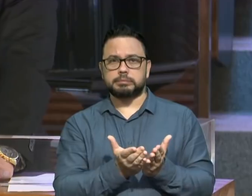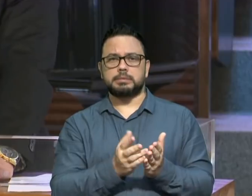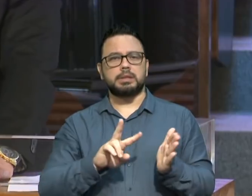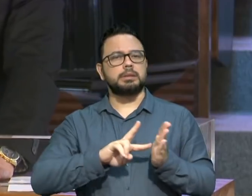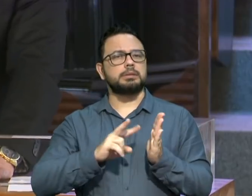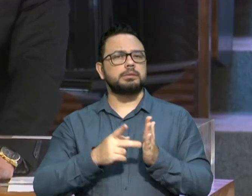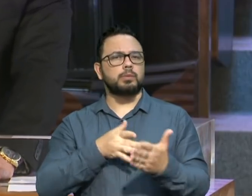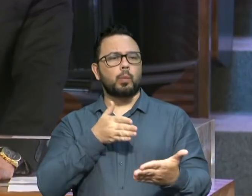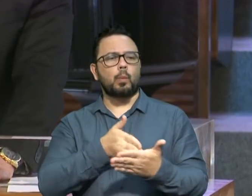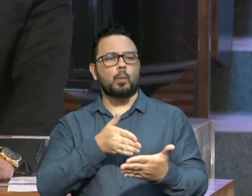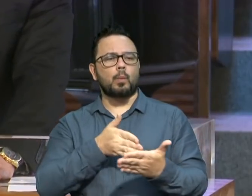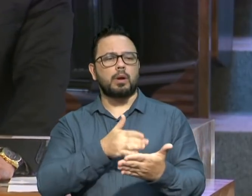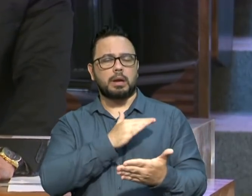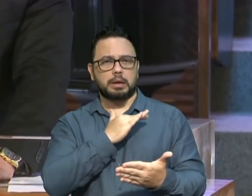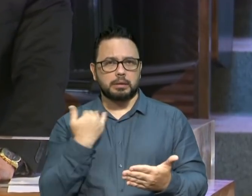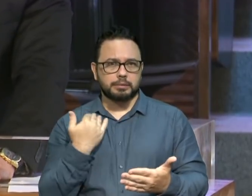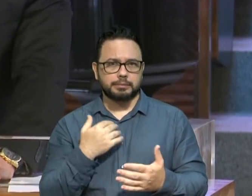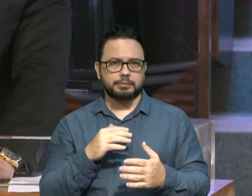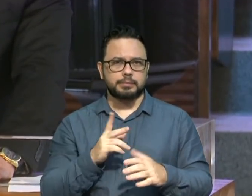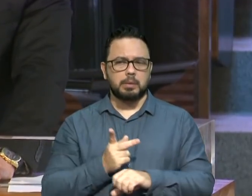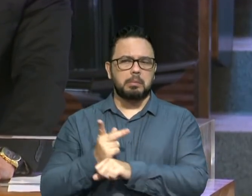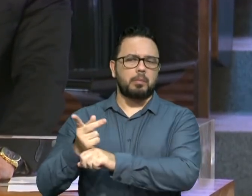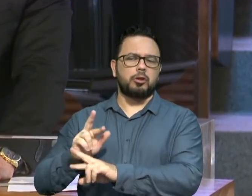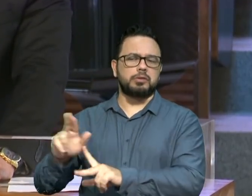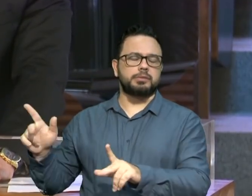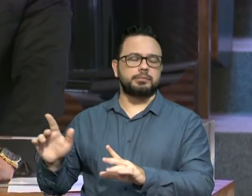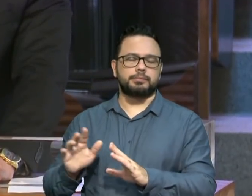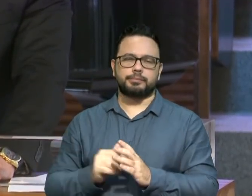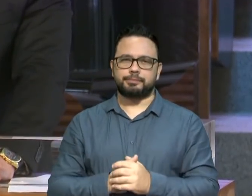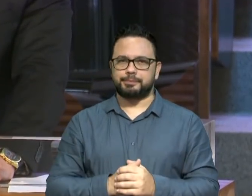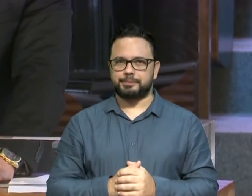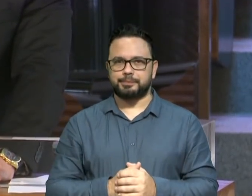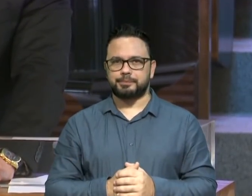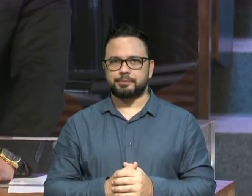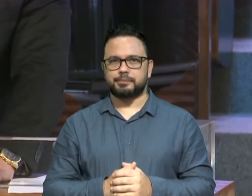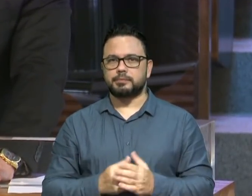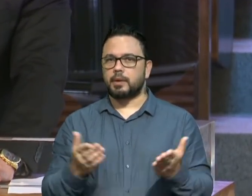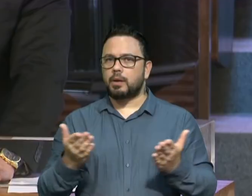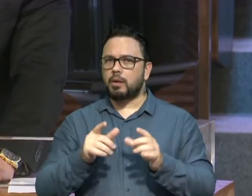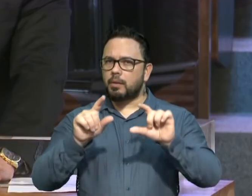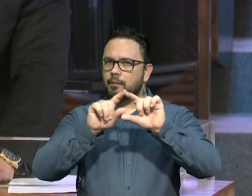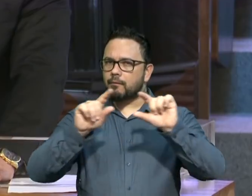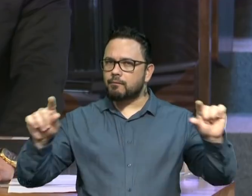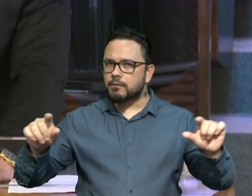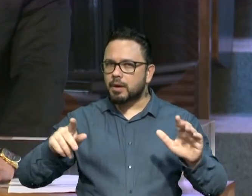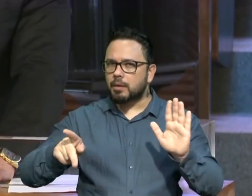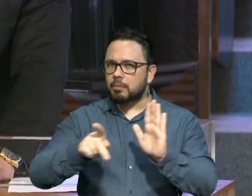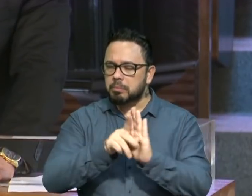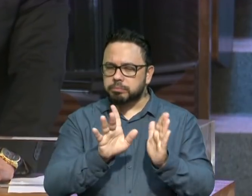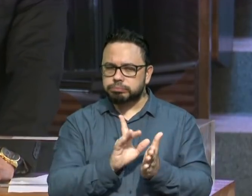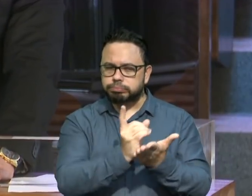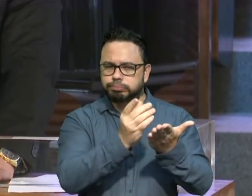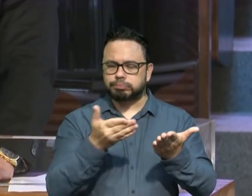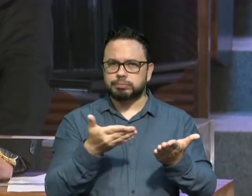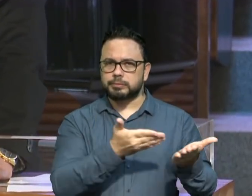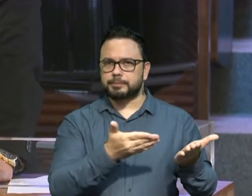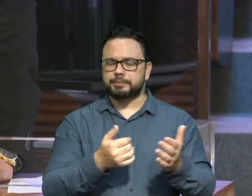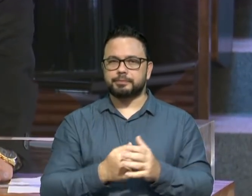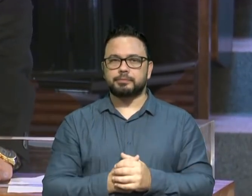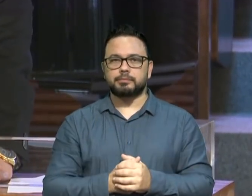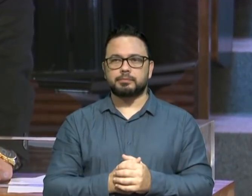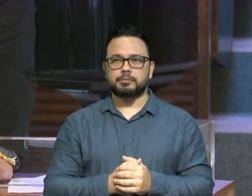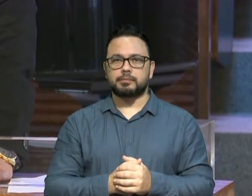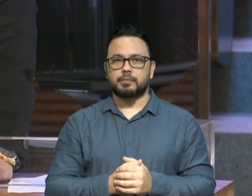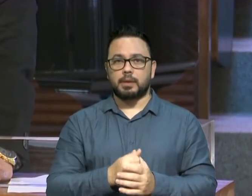então é melhor você procurar outro caminho e agora uma frase teológica o fim da morte